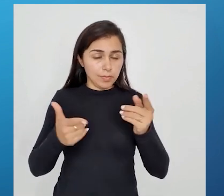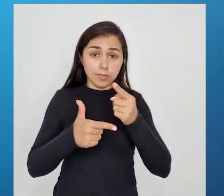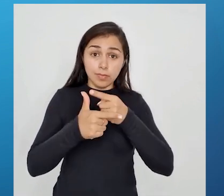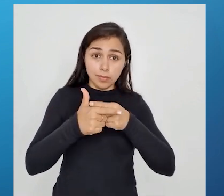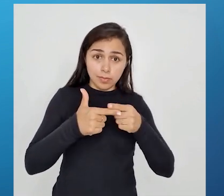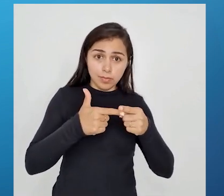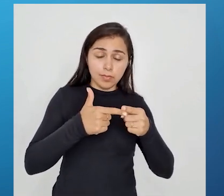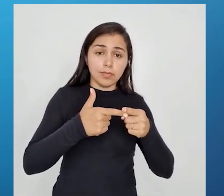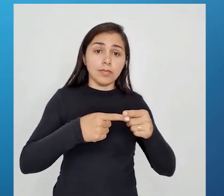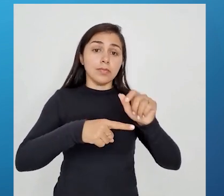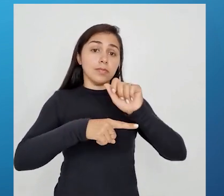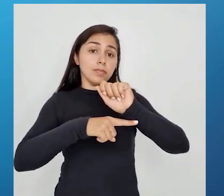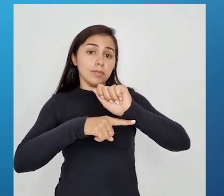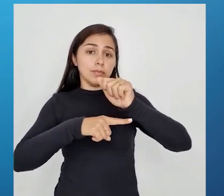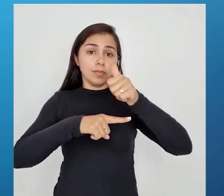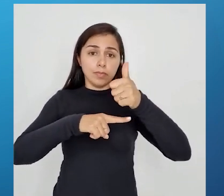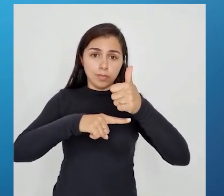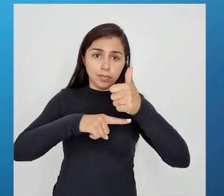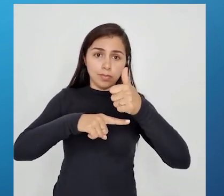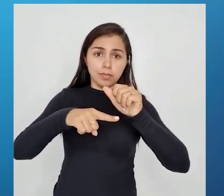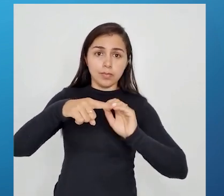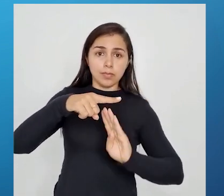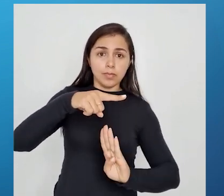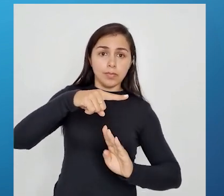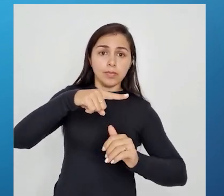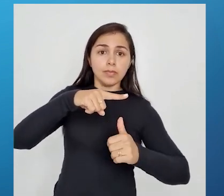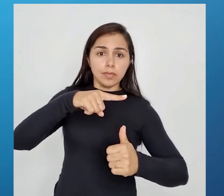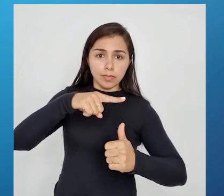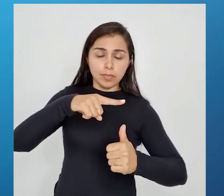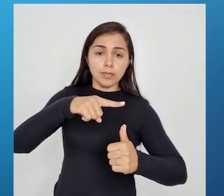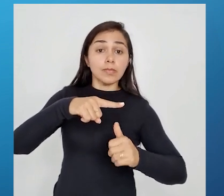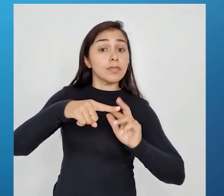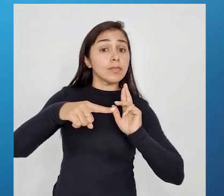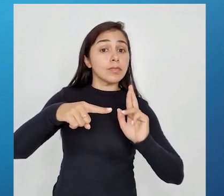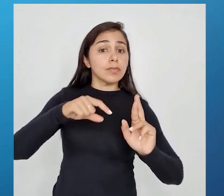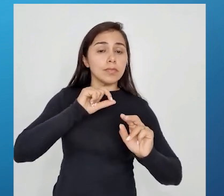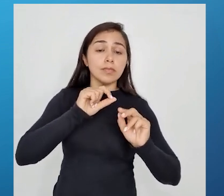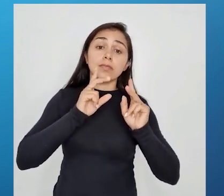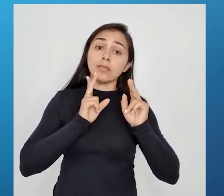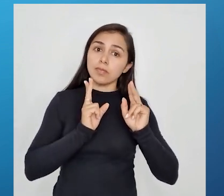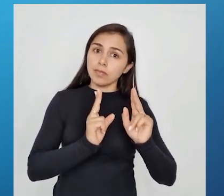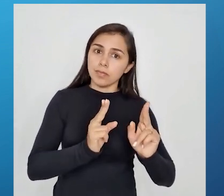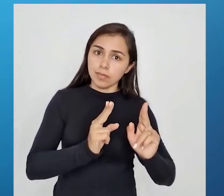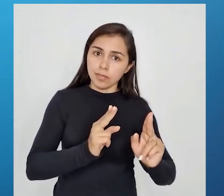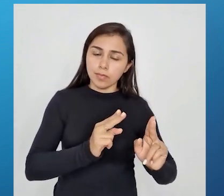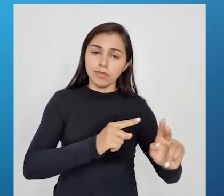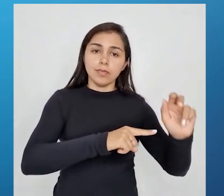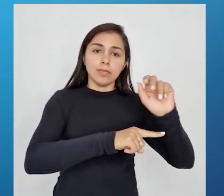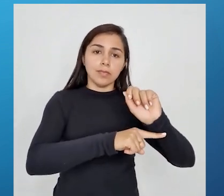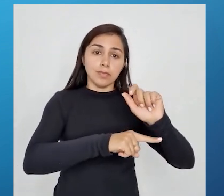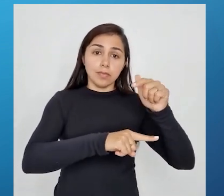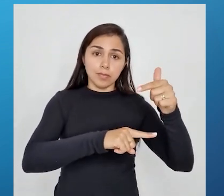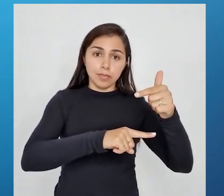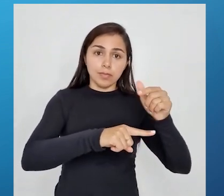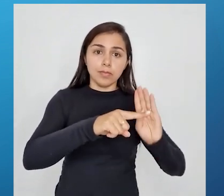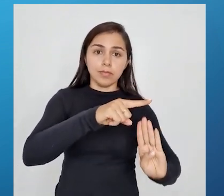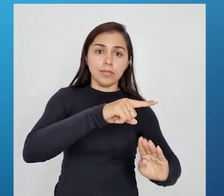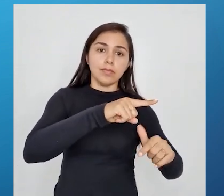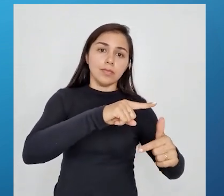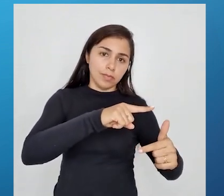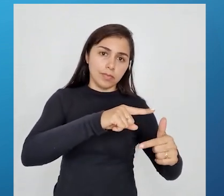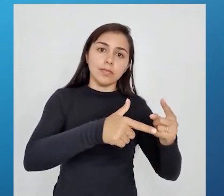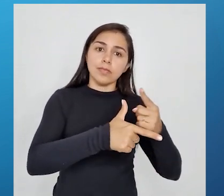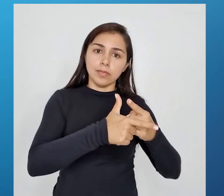sobre B1, ele vai ser, essa razão vai ser igual à mesma divisão de A2 sobre B2. E assim sucessivamente em todas as famílias